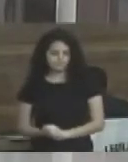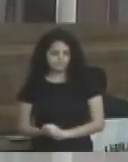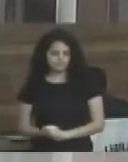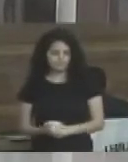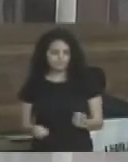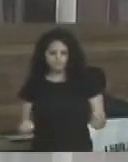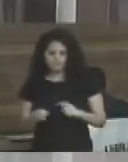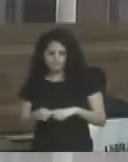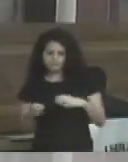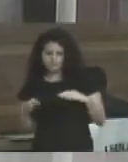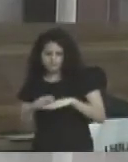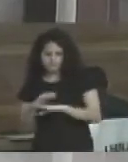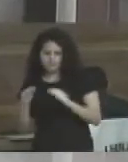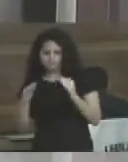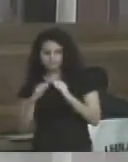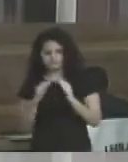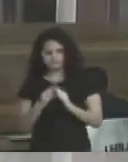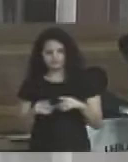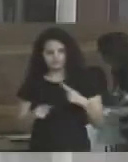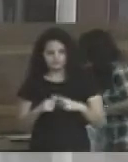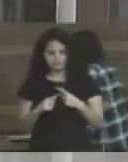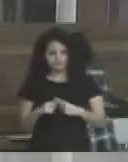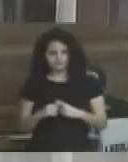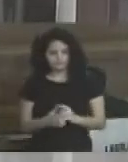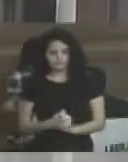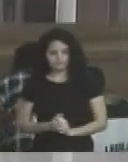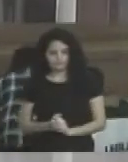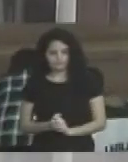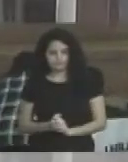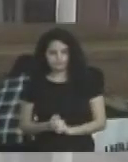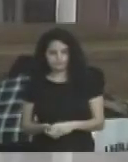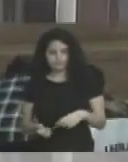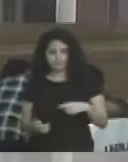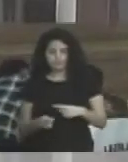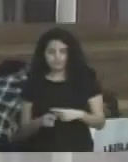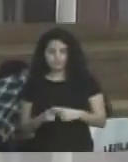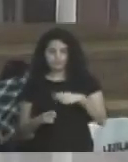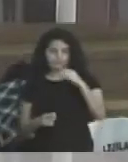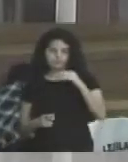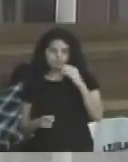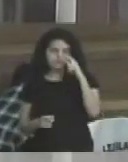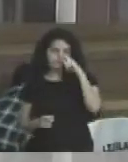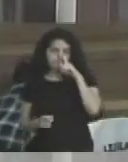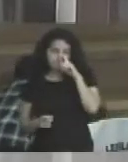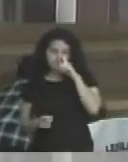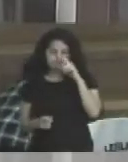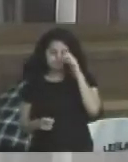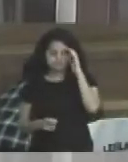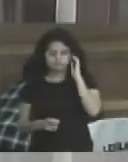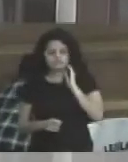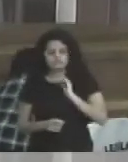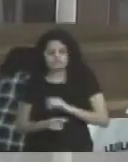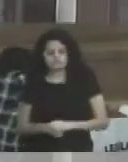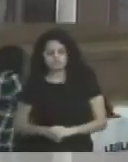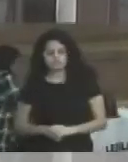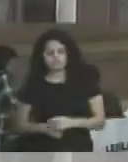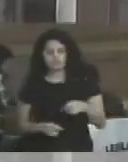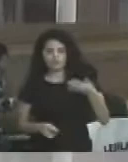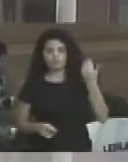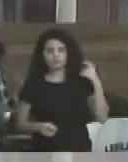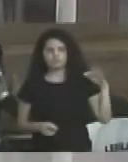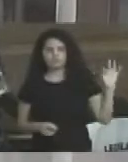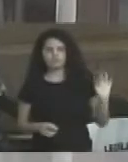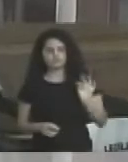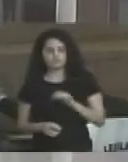que fiquem dentro de casa, porque vão se ferir. Ontem, no Frade, houve uma troca de tiro, uma pessoa foi ferida. E